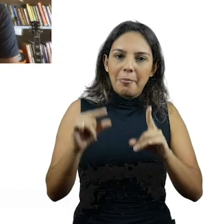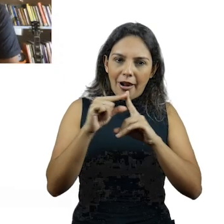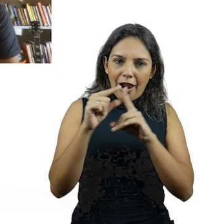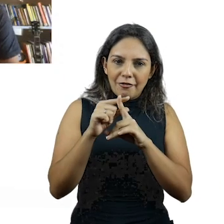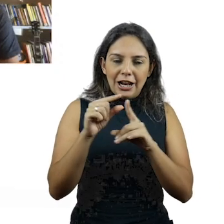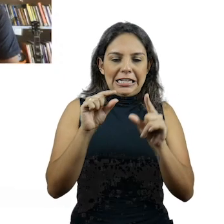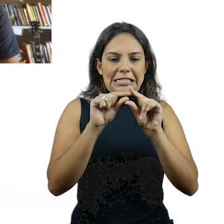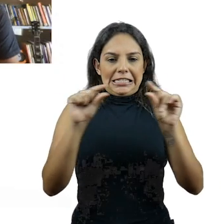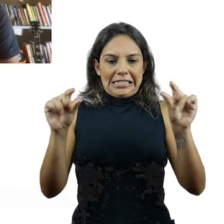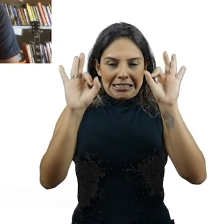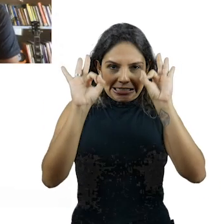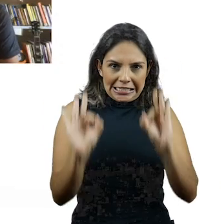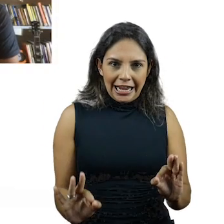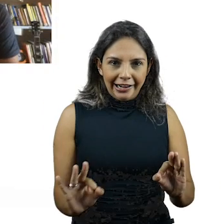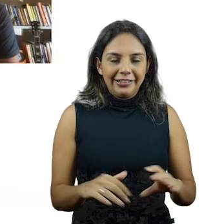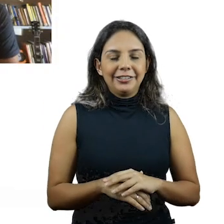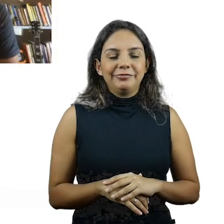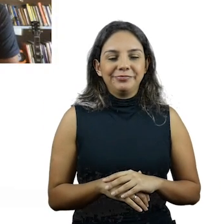inteiras.